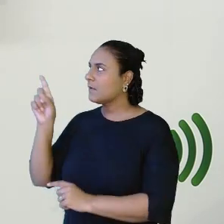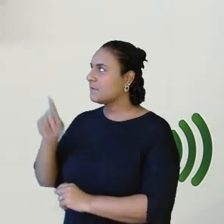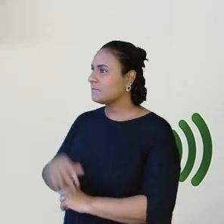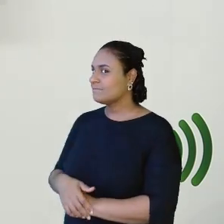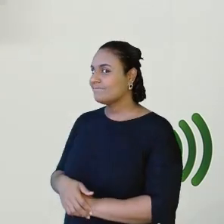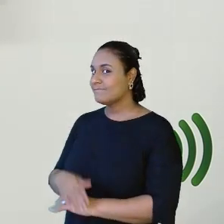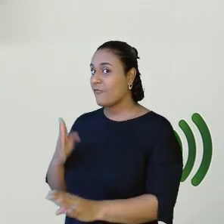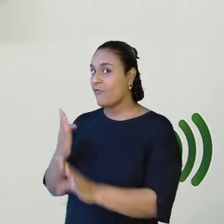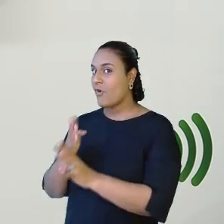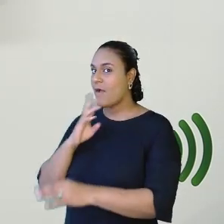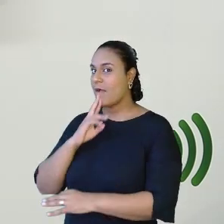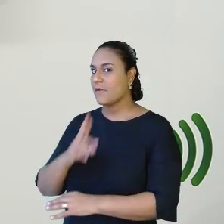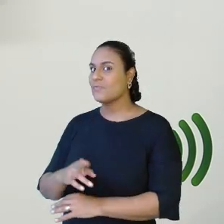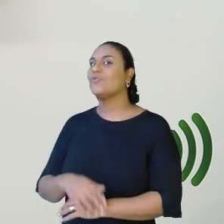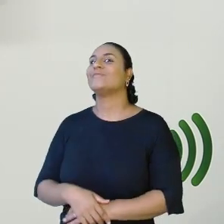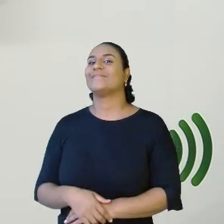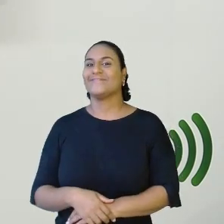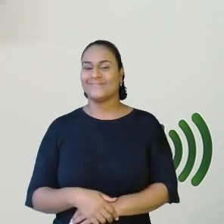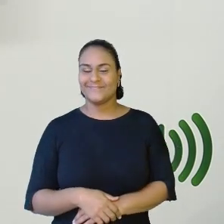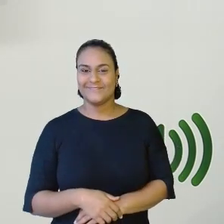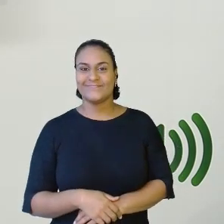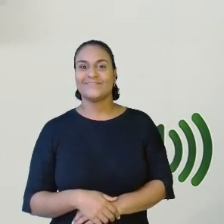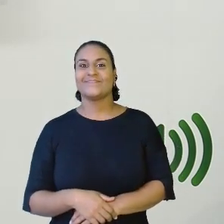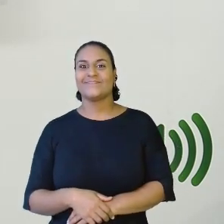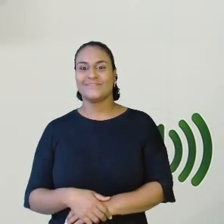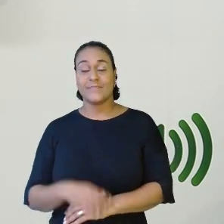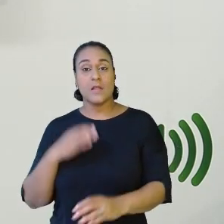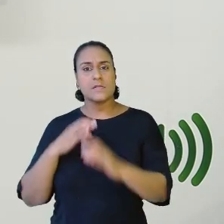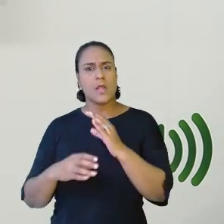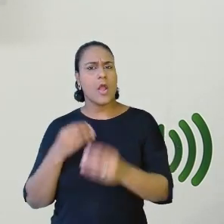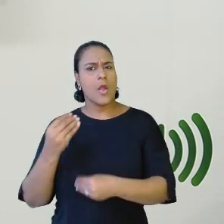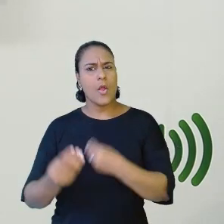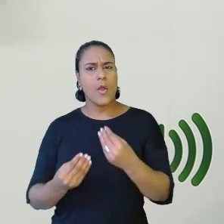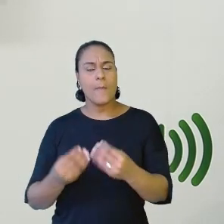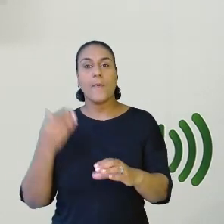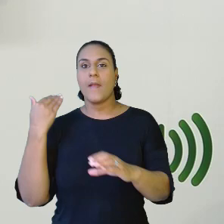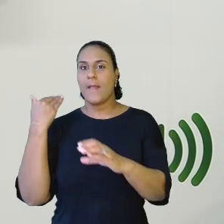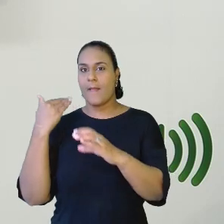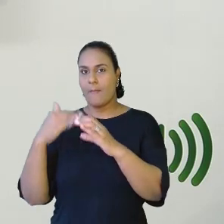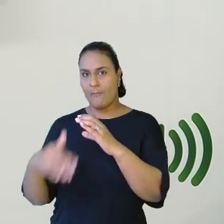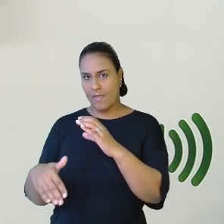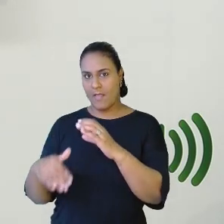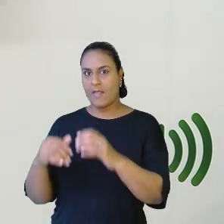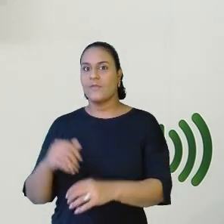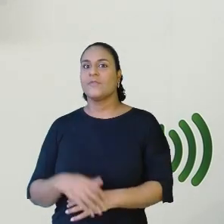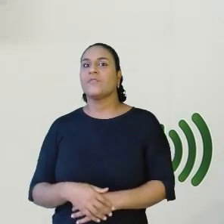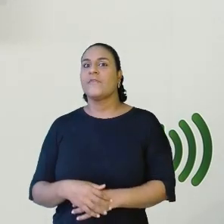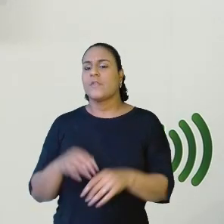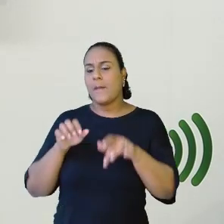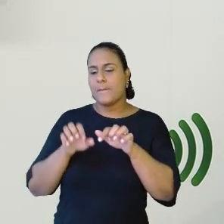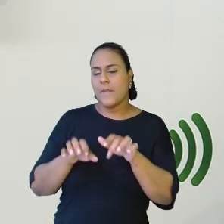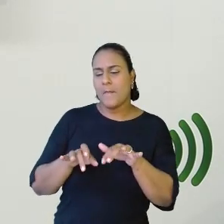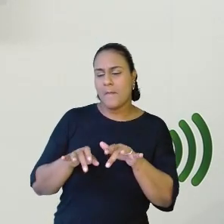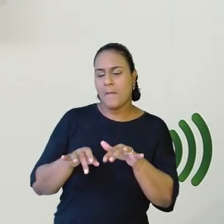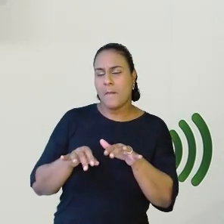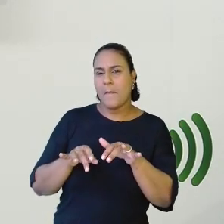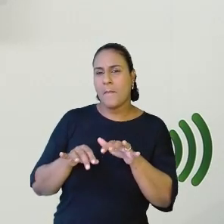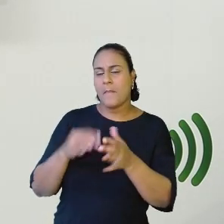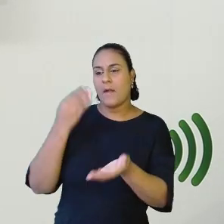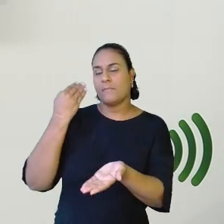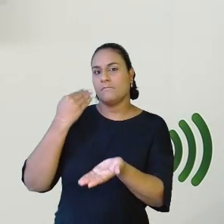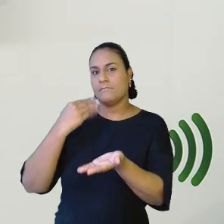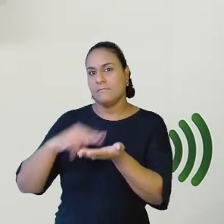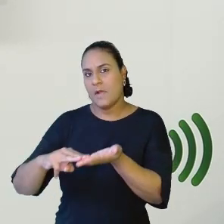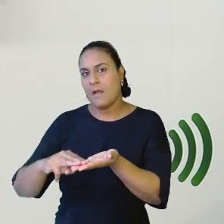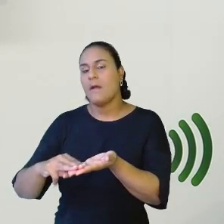resposta aí. Eles se comunicavam através de e-mail. Cada um colocava lá a sua mensagenzinha e enviava para